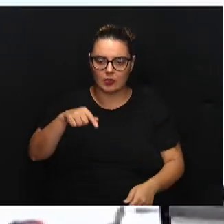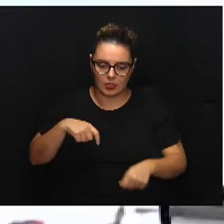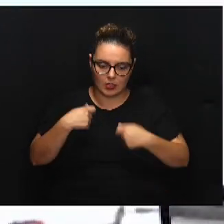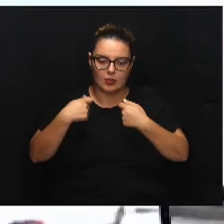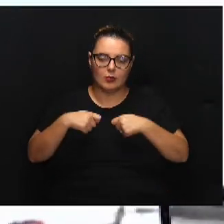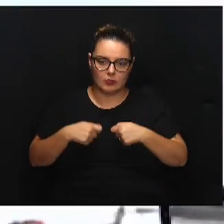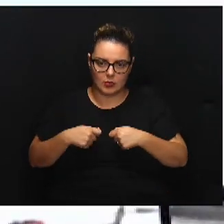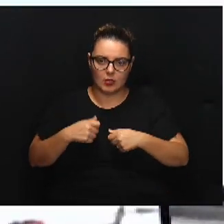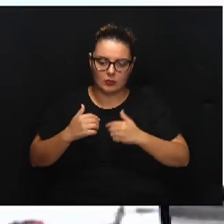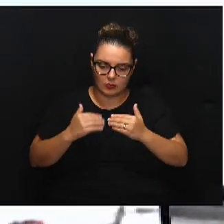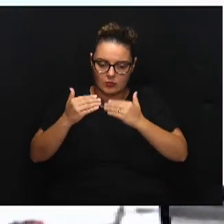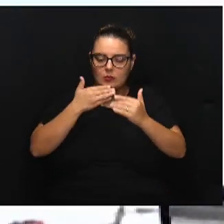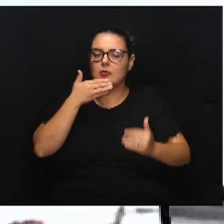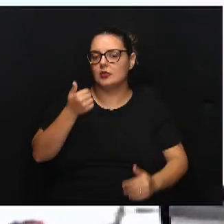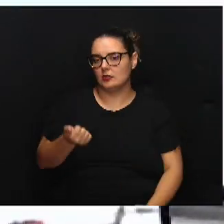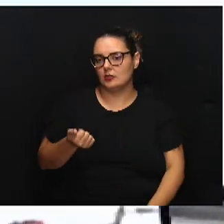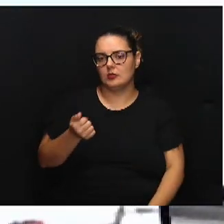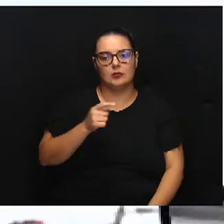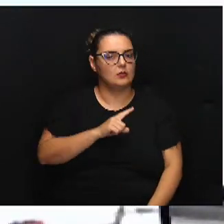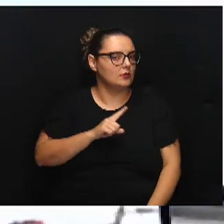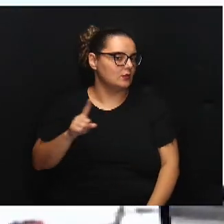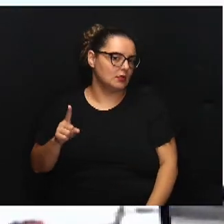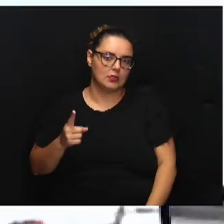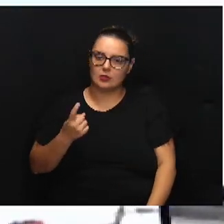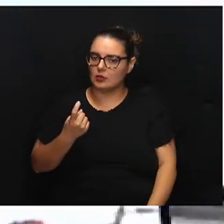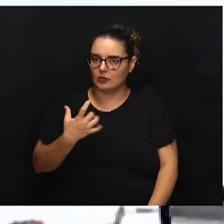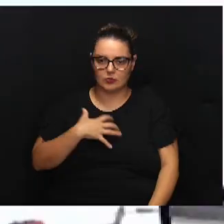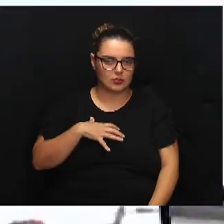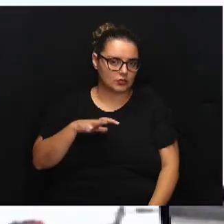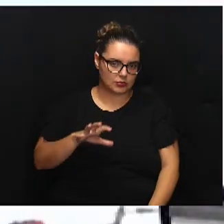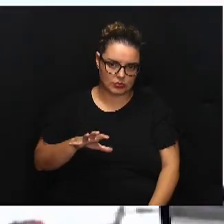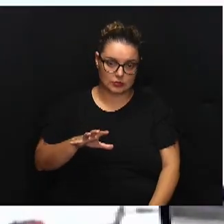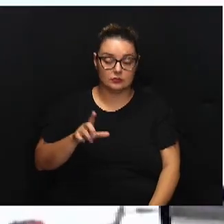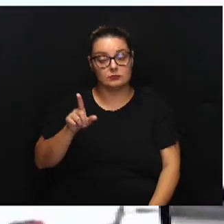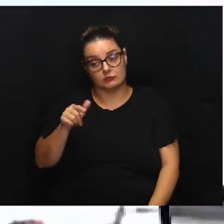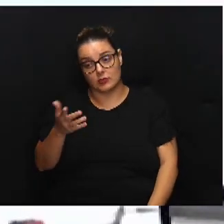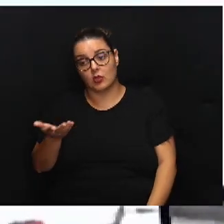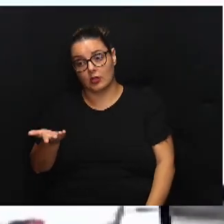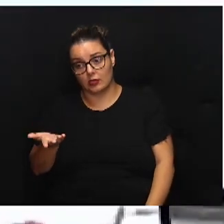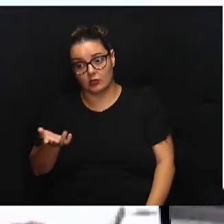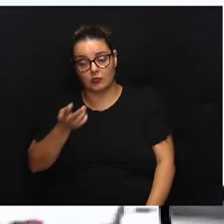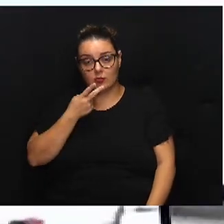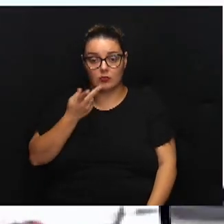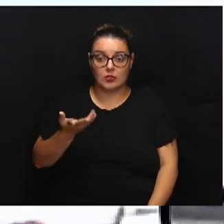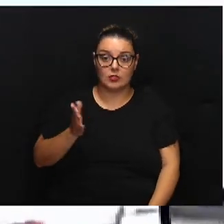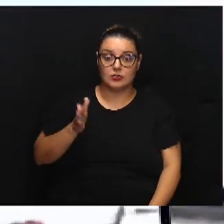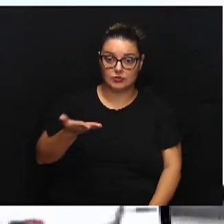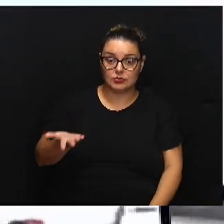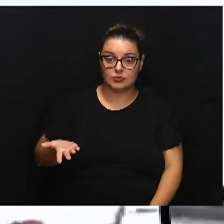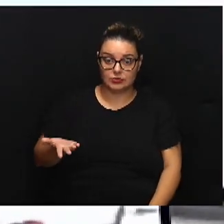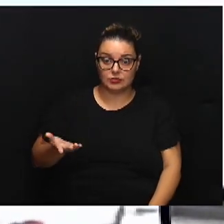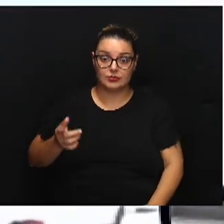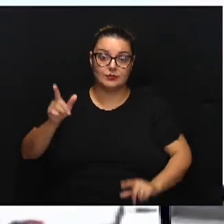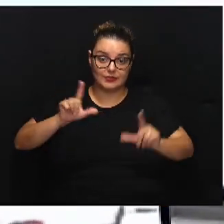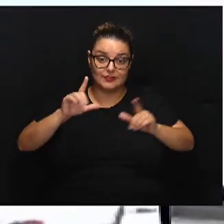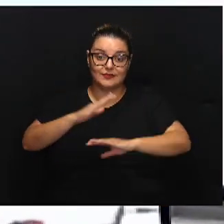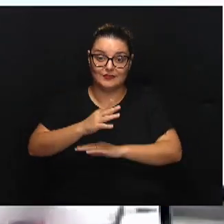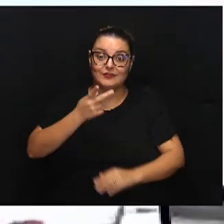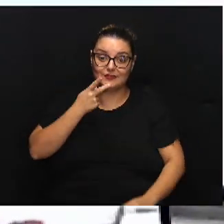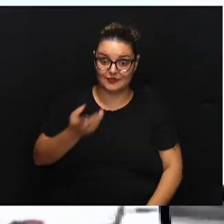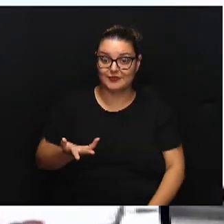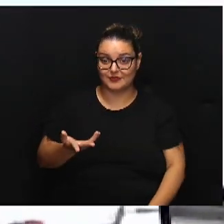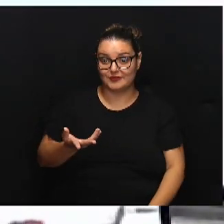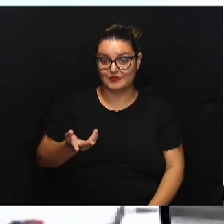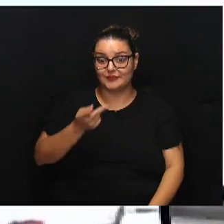ser recuperado, porque não será uma única medida. E aí, vamos falar, já que estamos aqui na TV Câmara, vamos falar